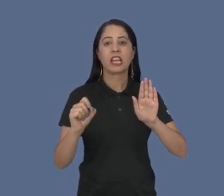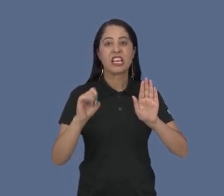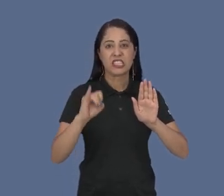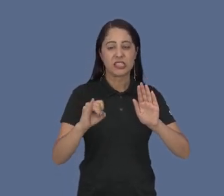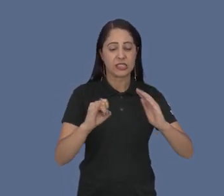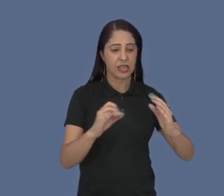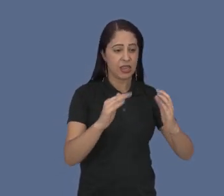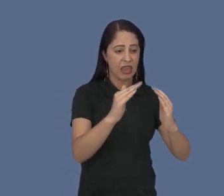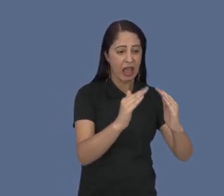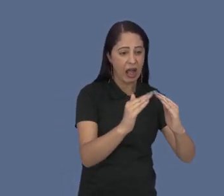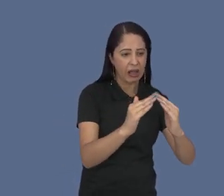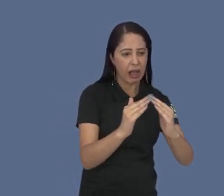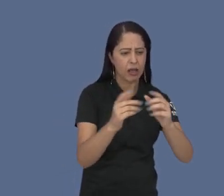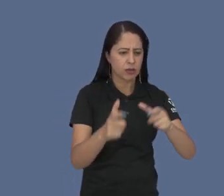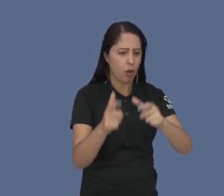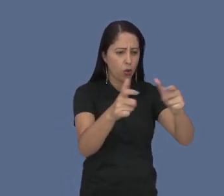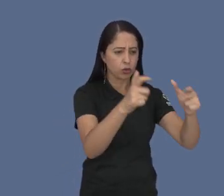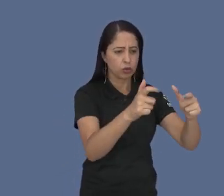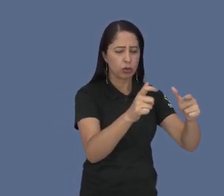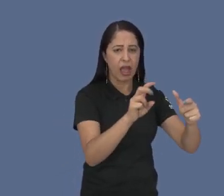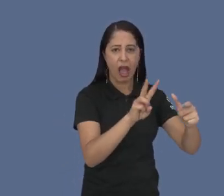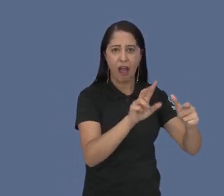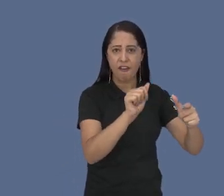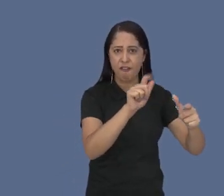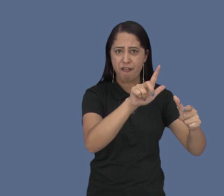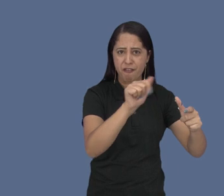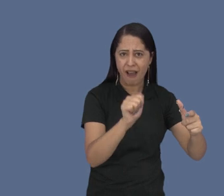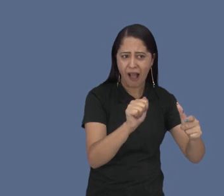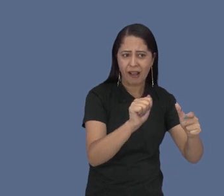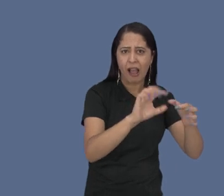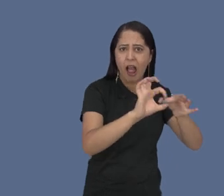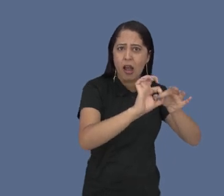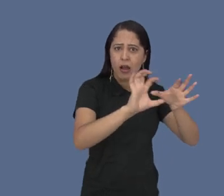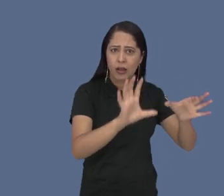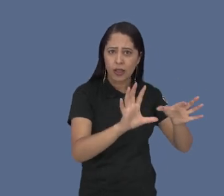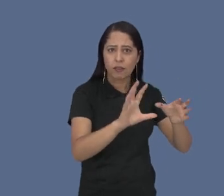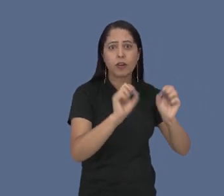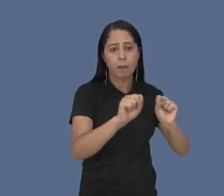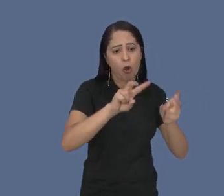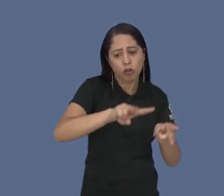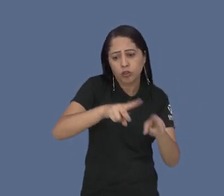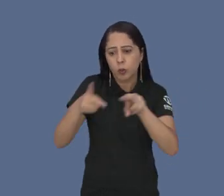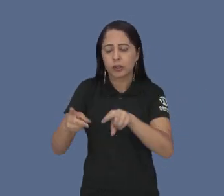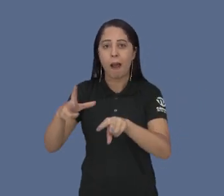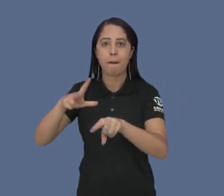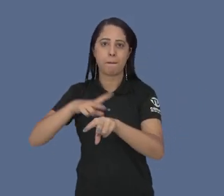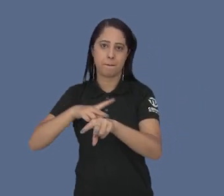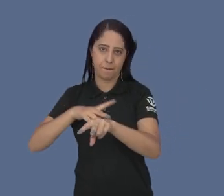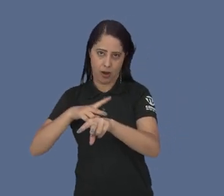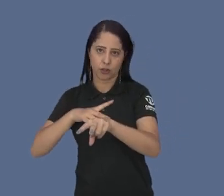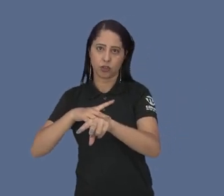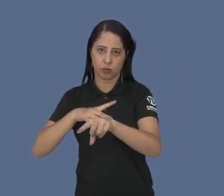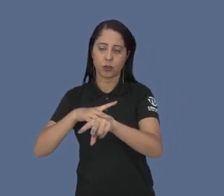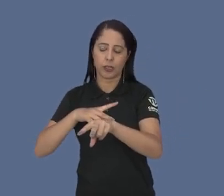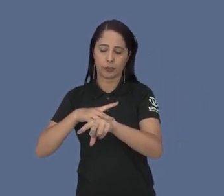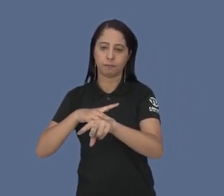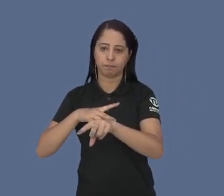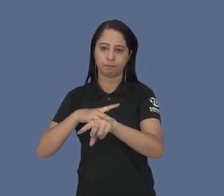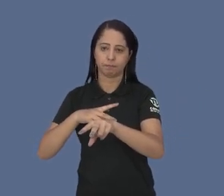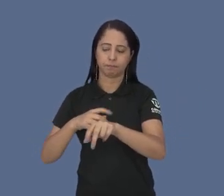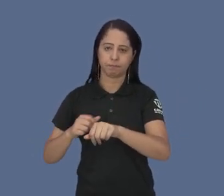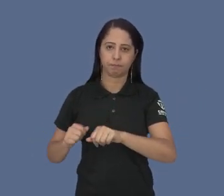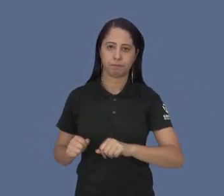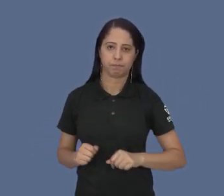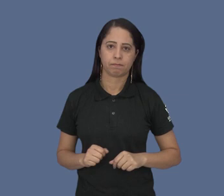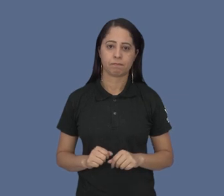parlamentar é autorizar que as entidades conveniadas com a prefeitura possam oferecer as vagas remanescentes que